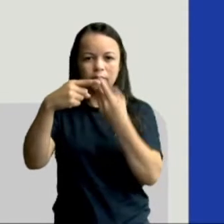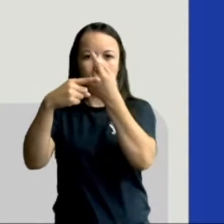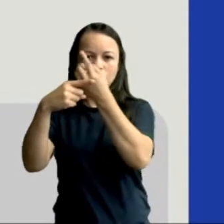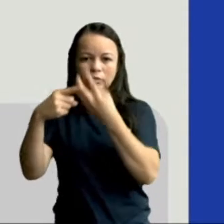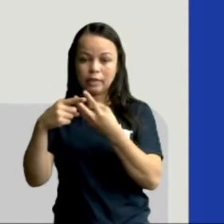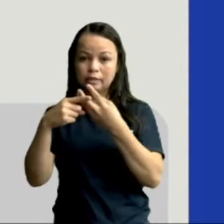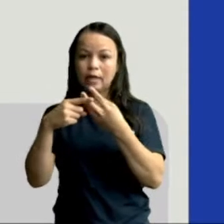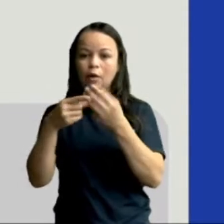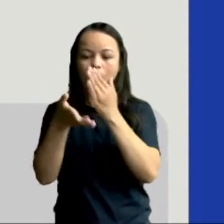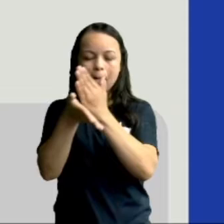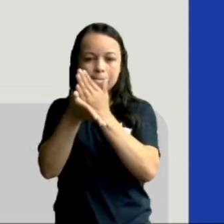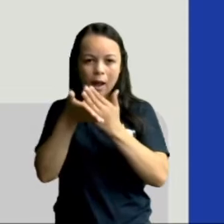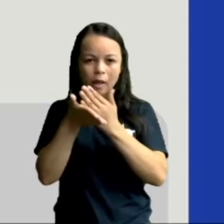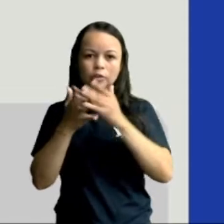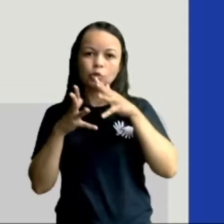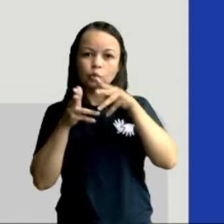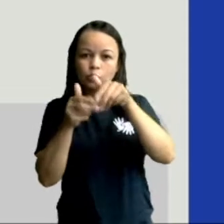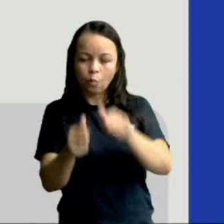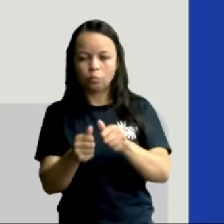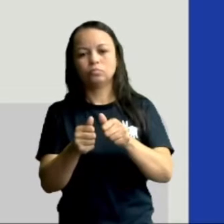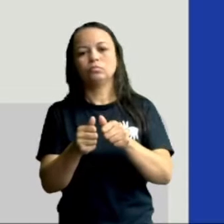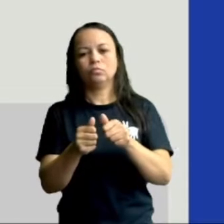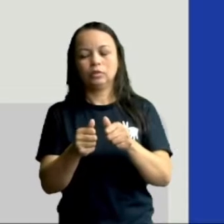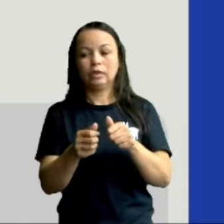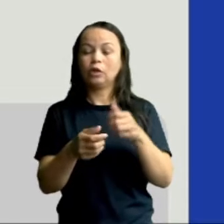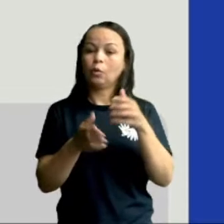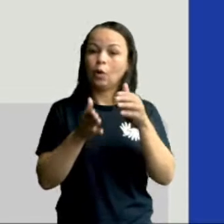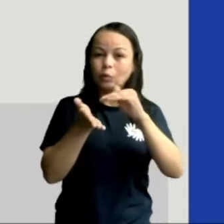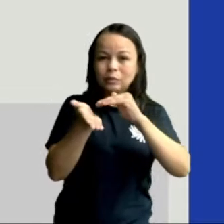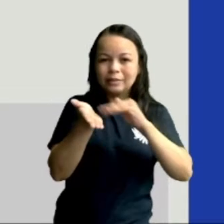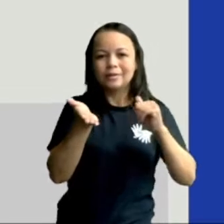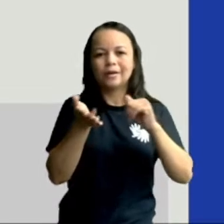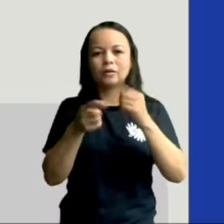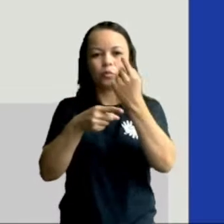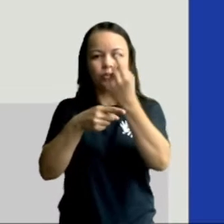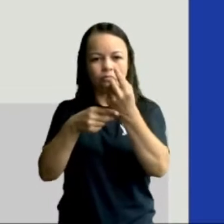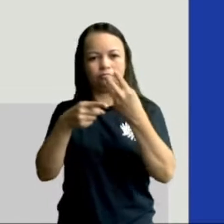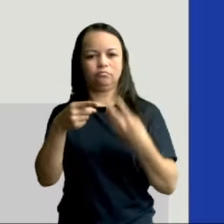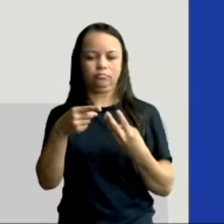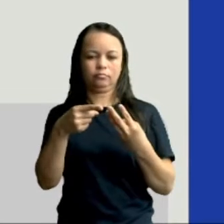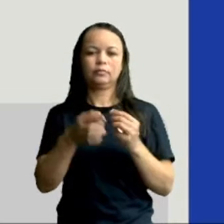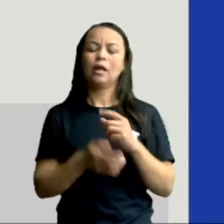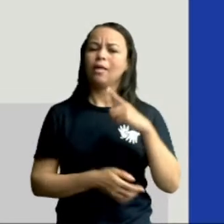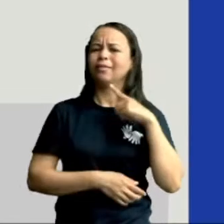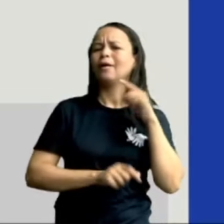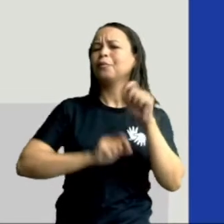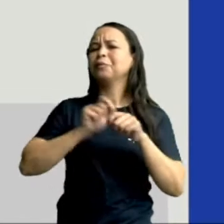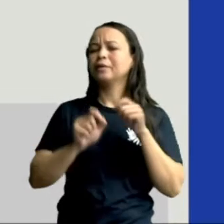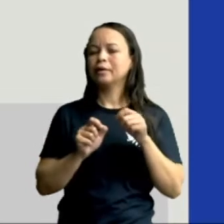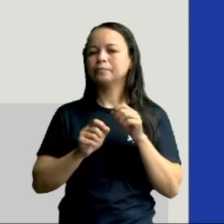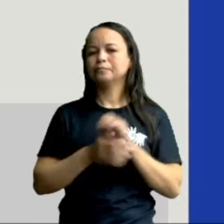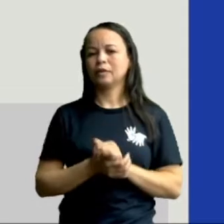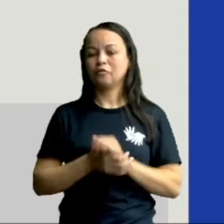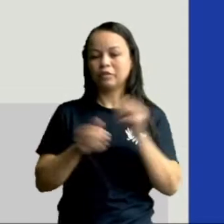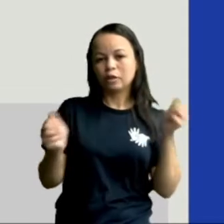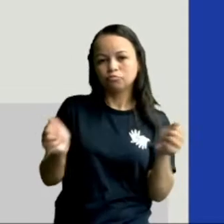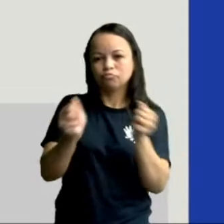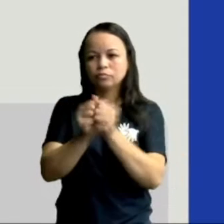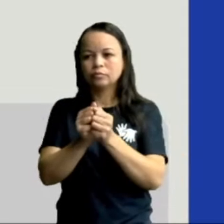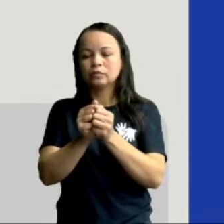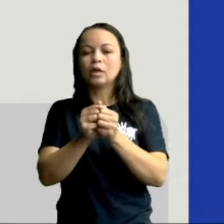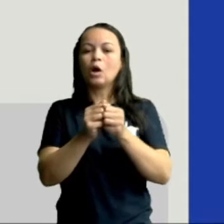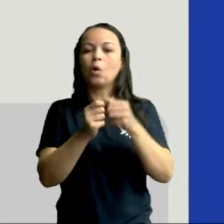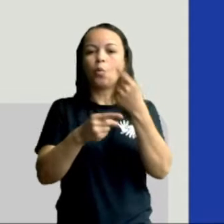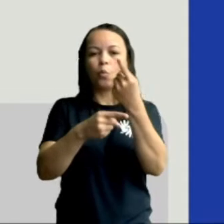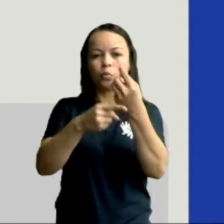todo, tá? E aí eu estou tirando 1/3 do chocolate. Então aí a gente tem o quê? Se eu fizer essa junção aí,